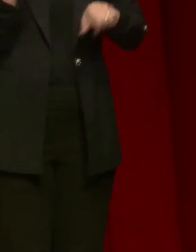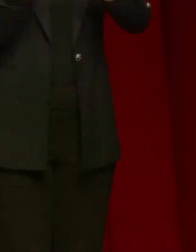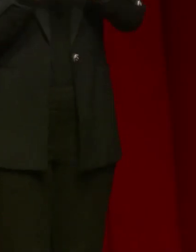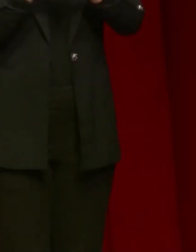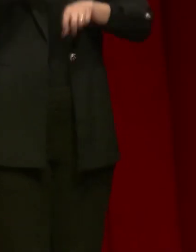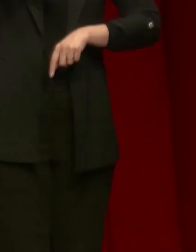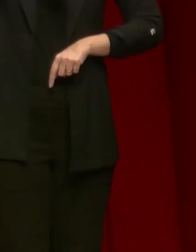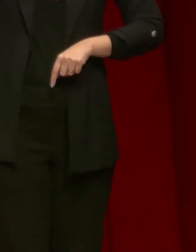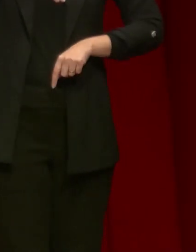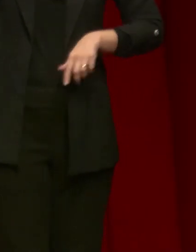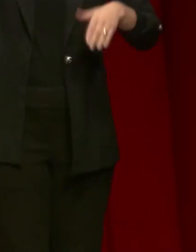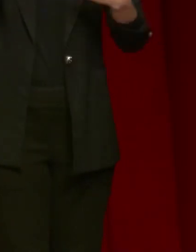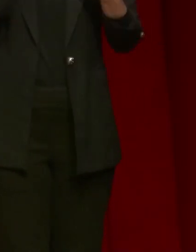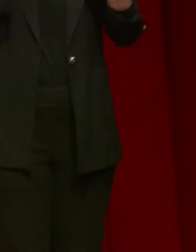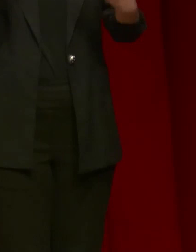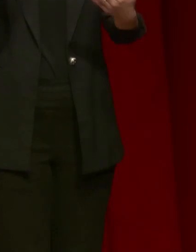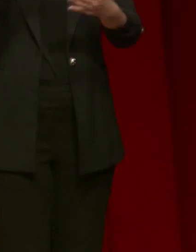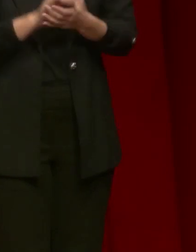Mackenzie.